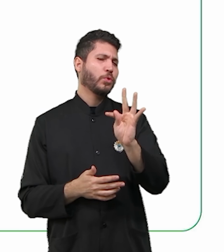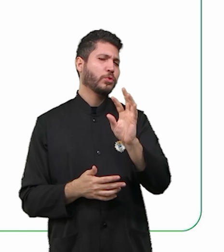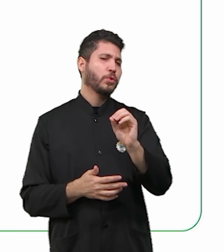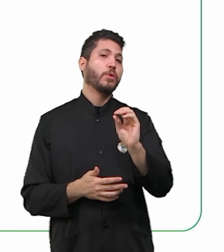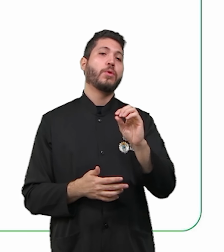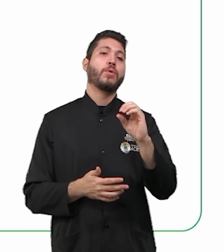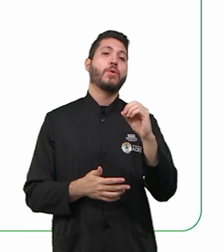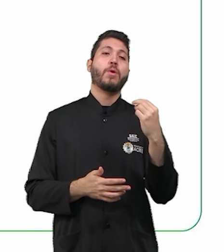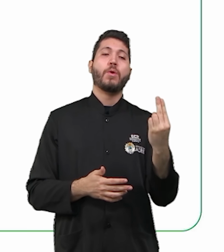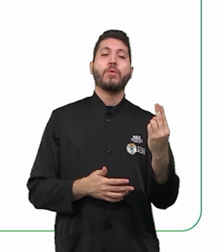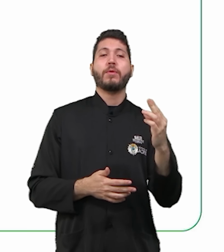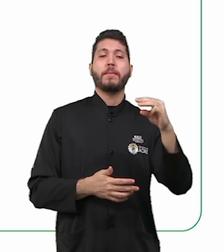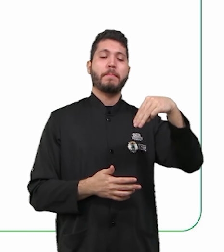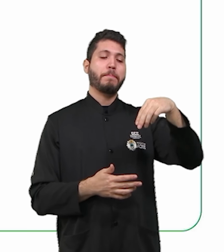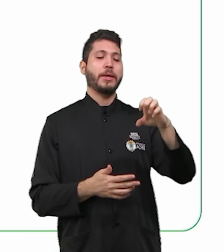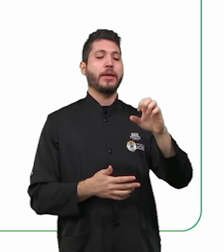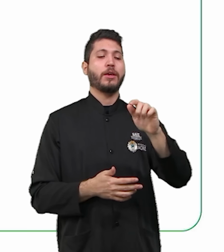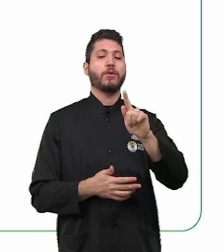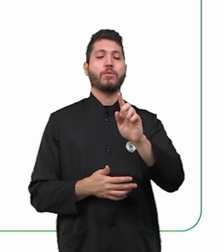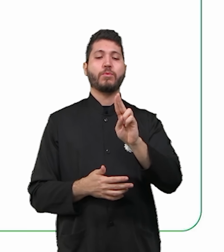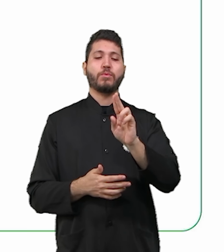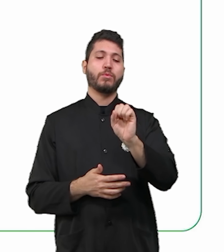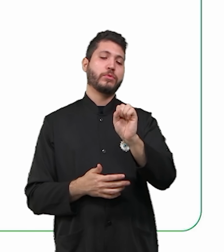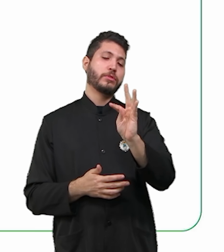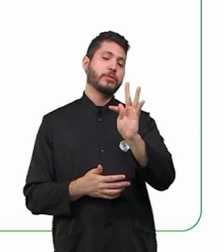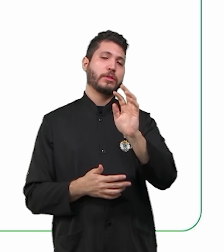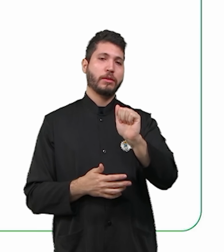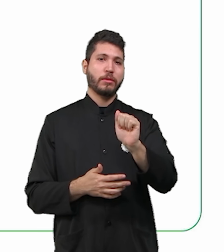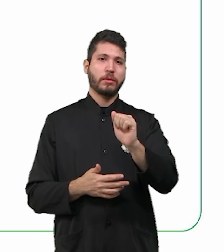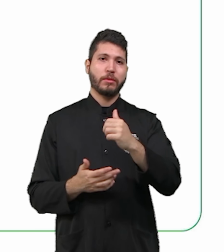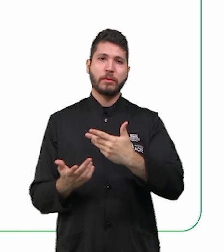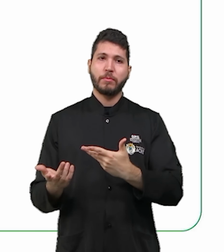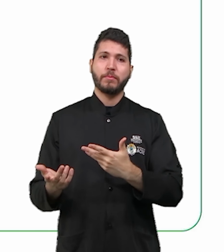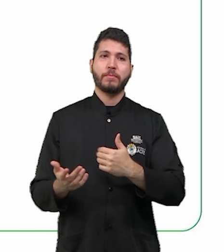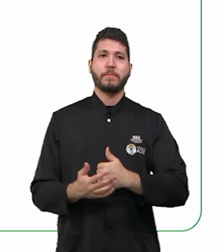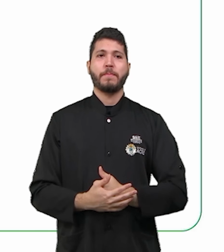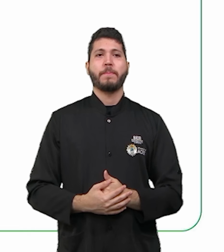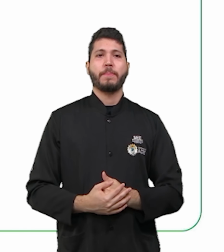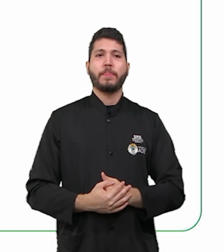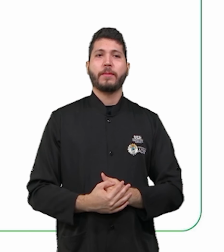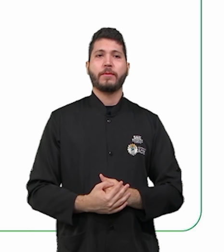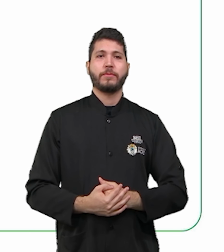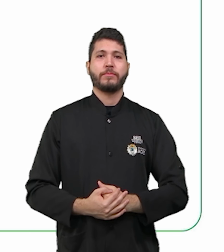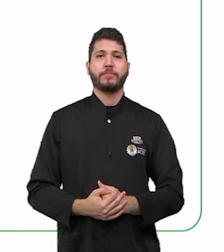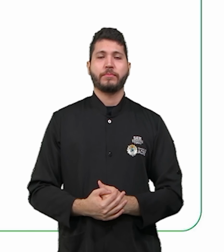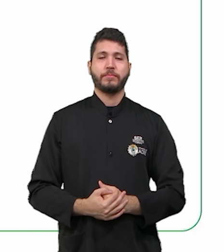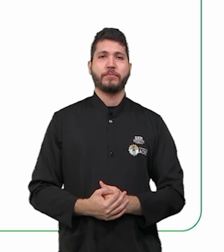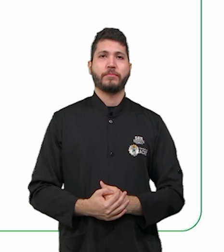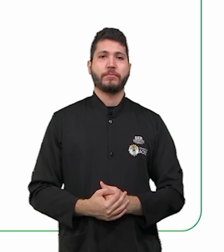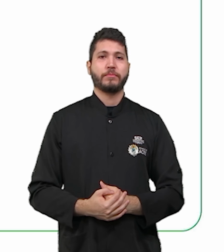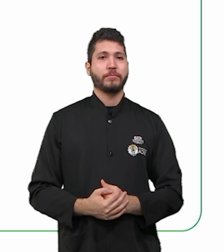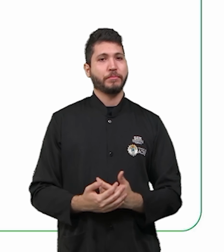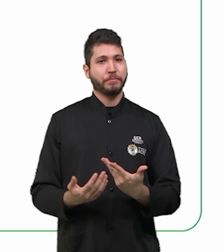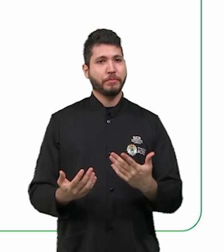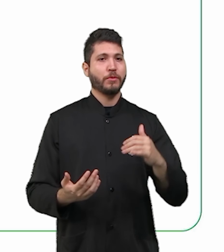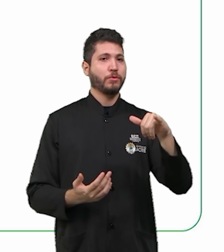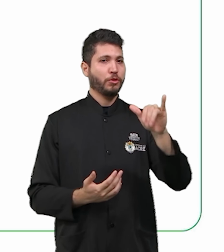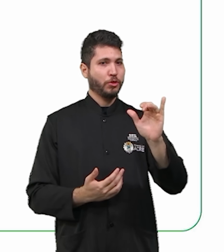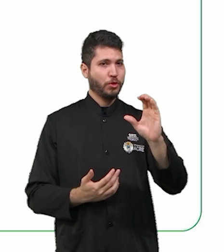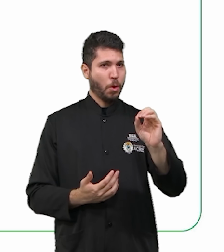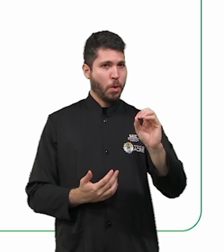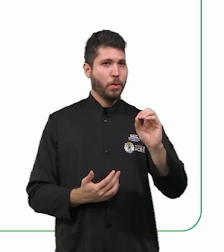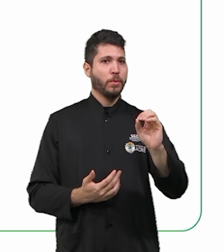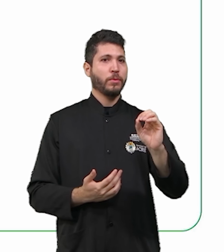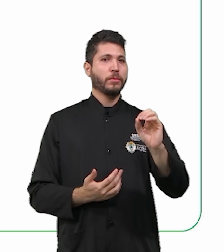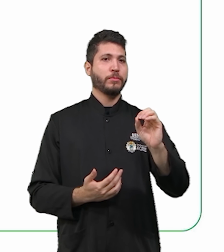Quem colocou aí que a primeira opção está correta, a gente vai repassar o conteúdo da aula de hoje justamente sobre isso.